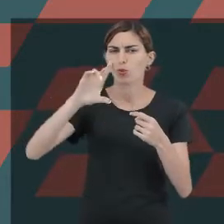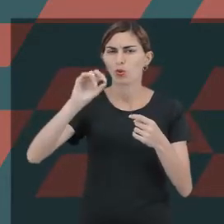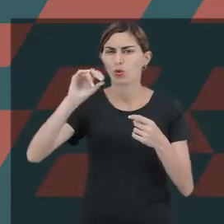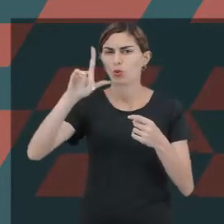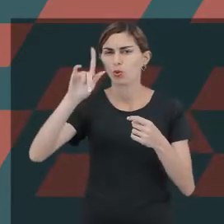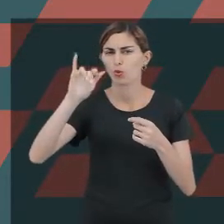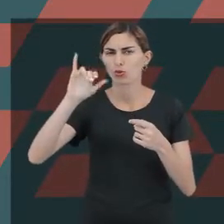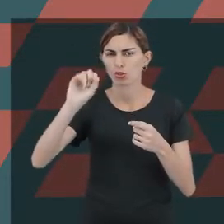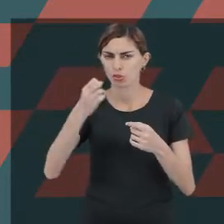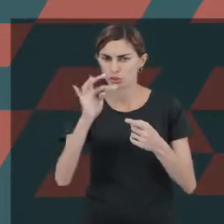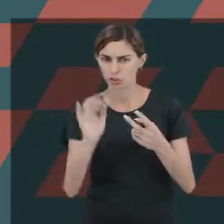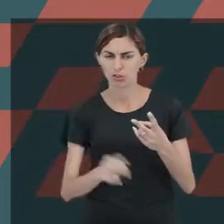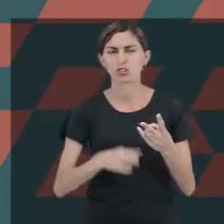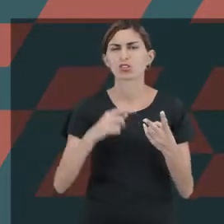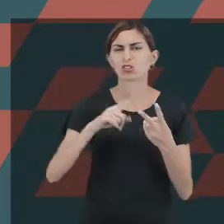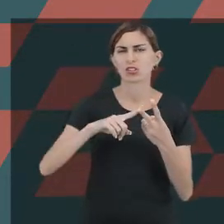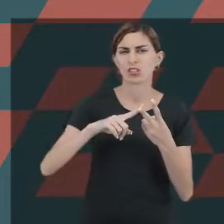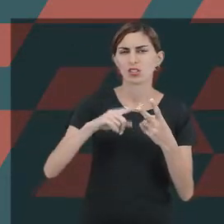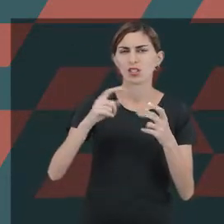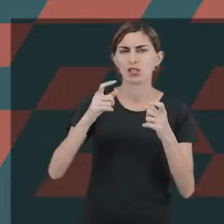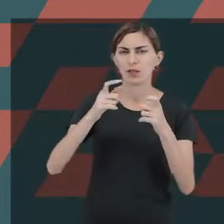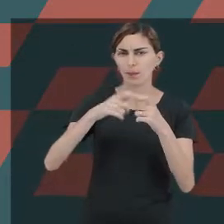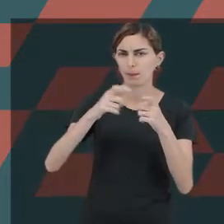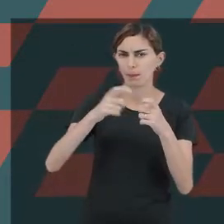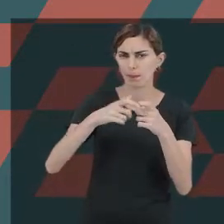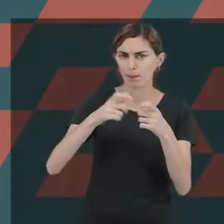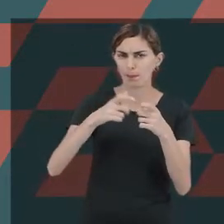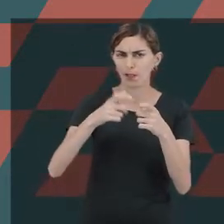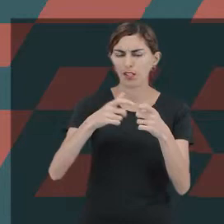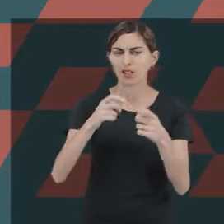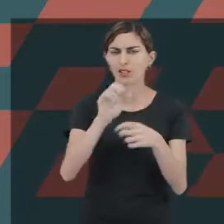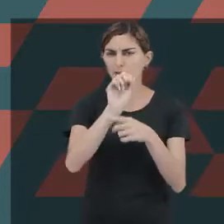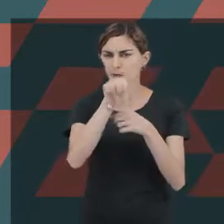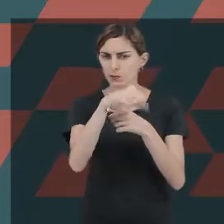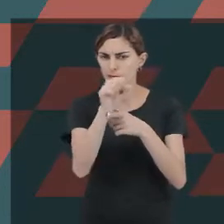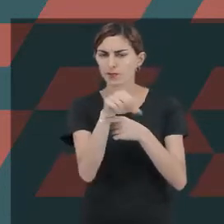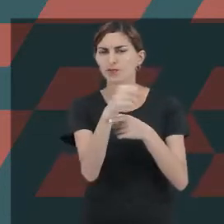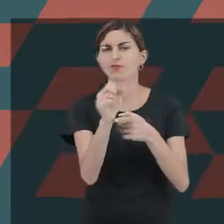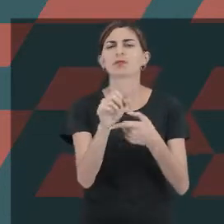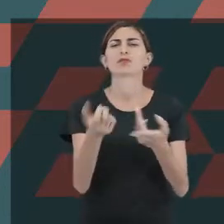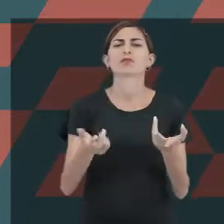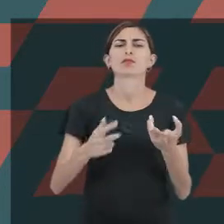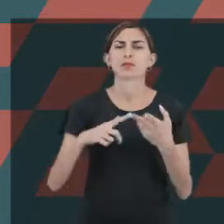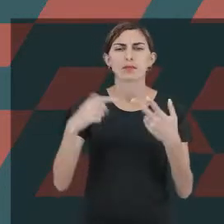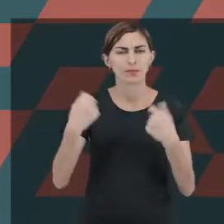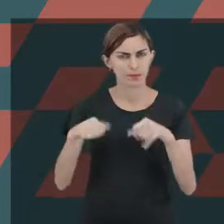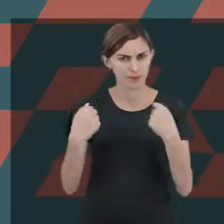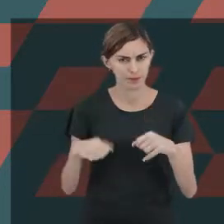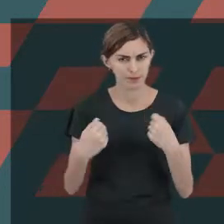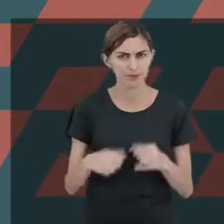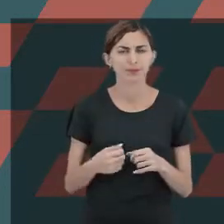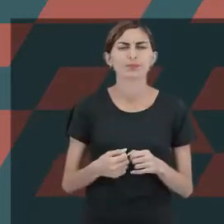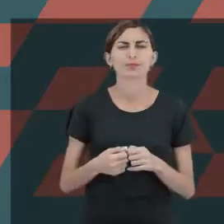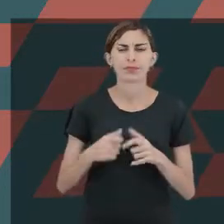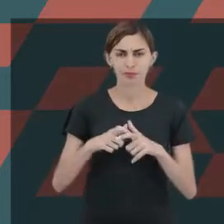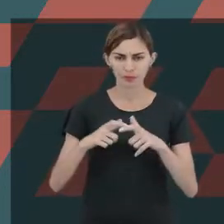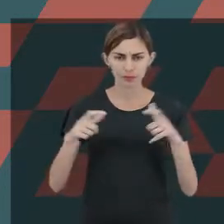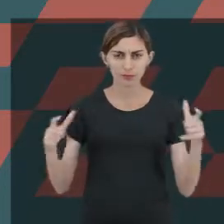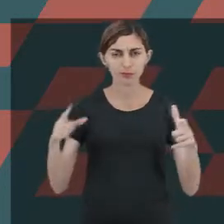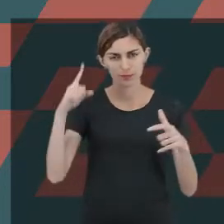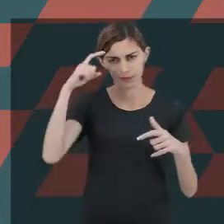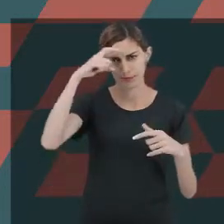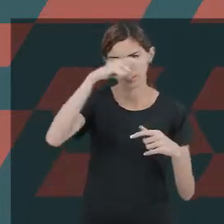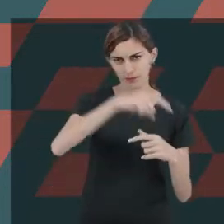são profissionais que trabalham na área de reabilitação que têm uma quantidade tão grande. Então esse eu acho que foi o maior desafio